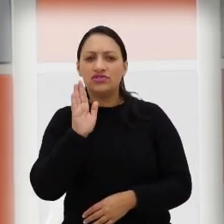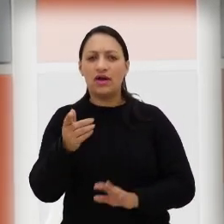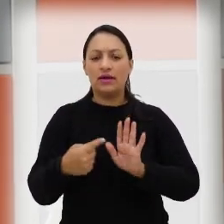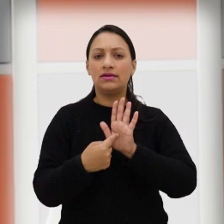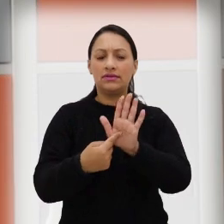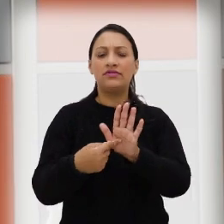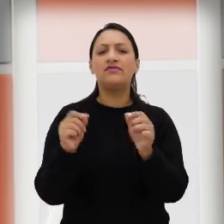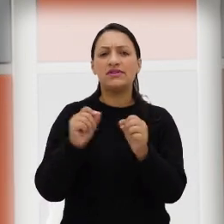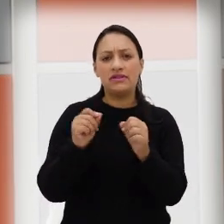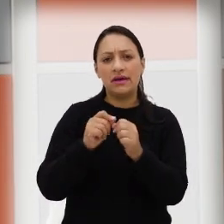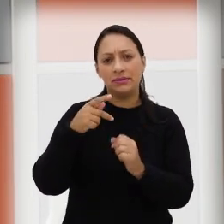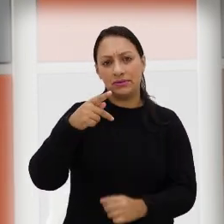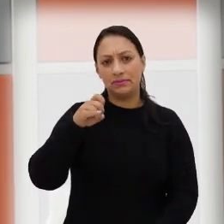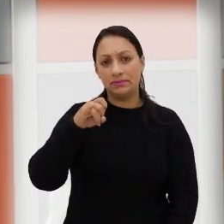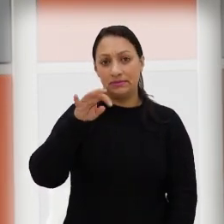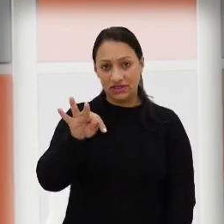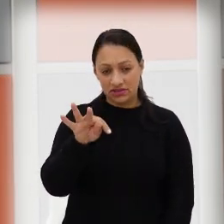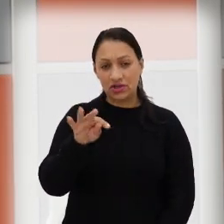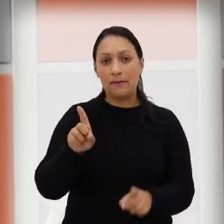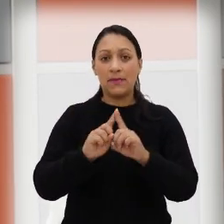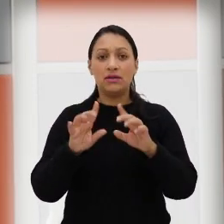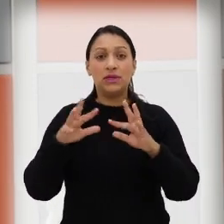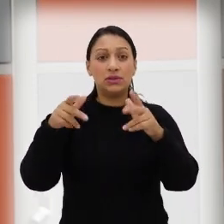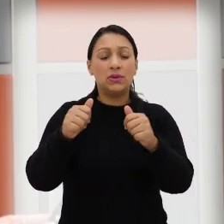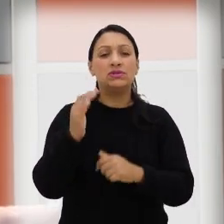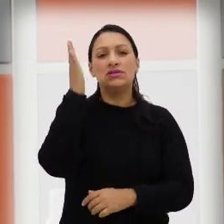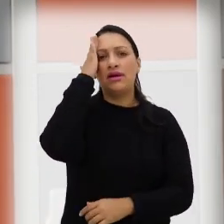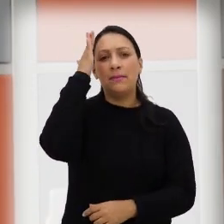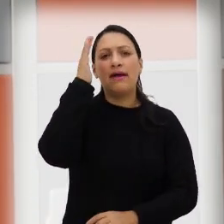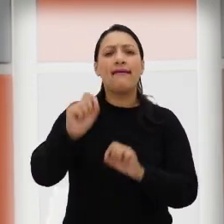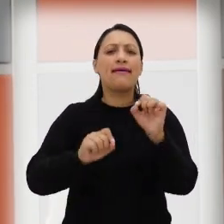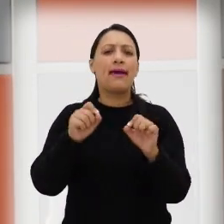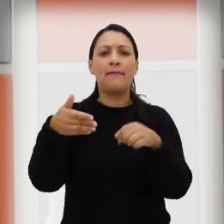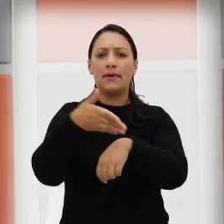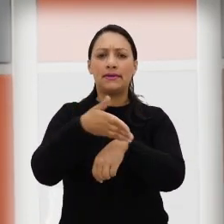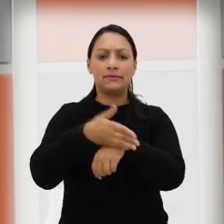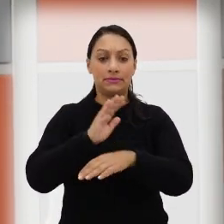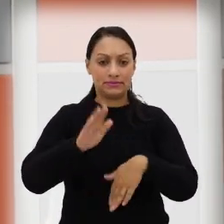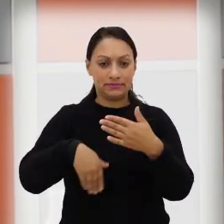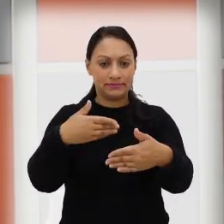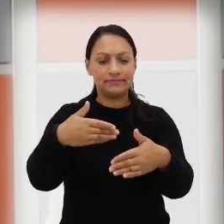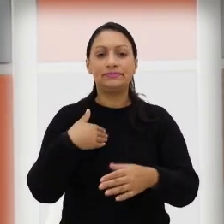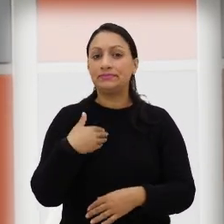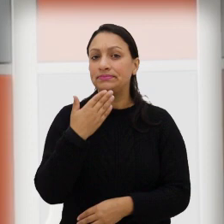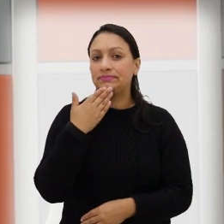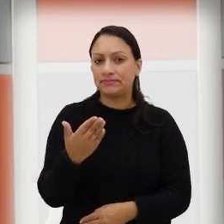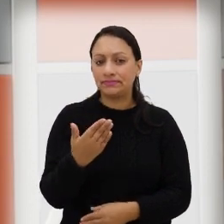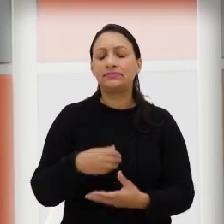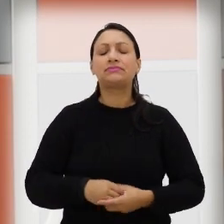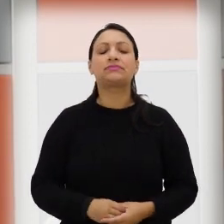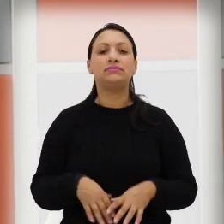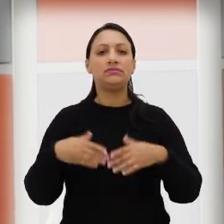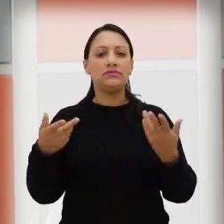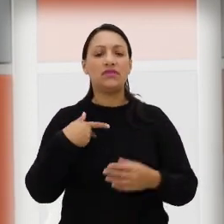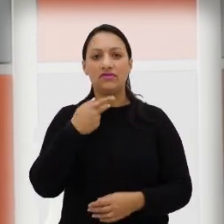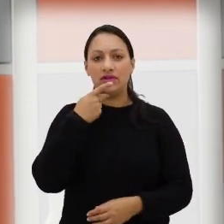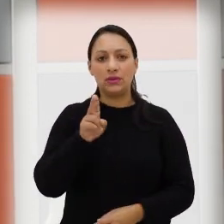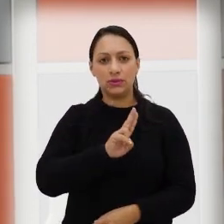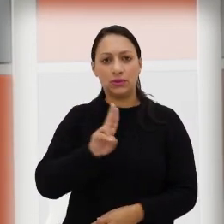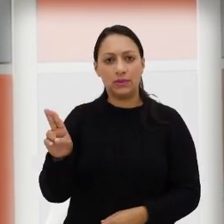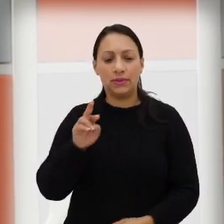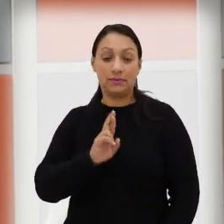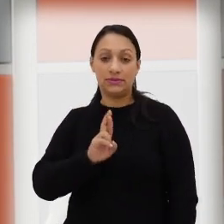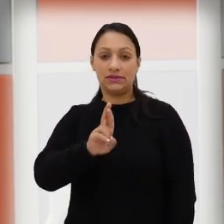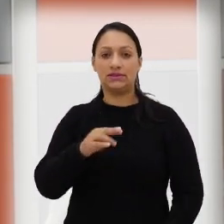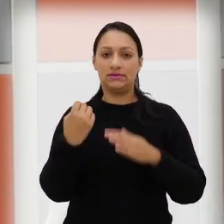pitch, mas para que todos saibam quem está passando por esse processo, eu vou pedir agora que, quando eu falar o nome, um